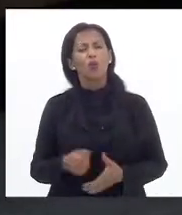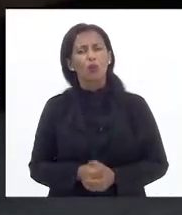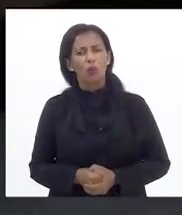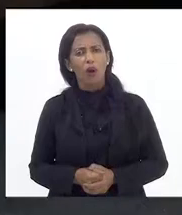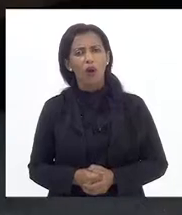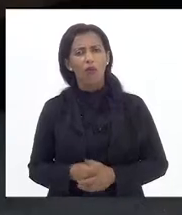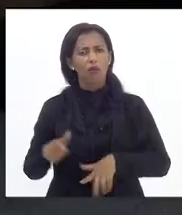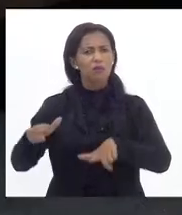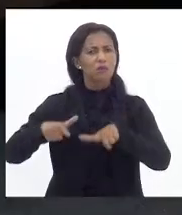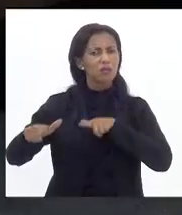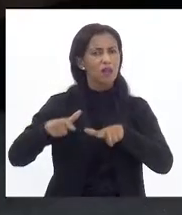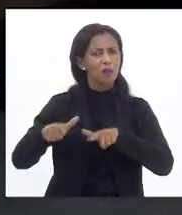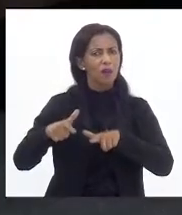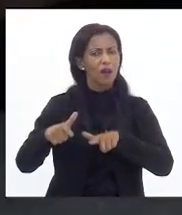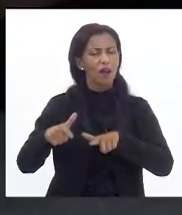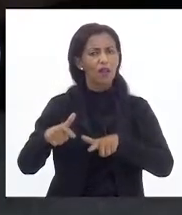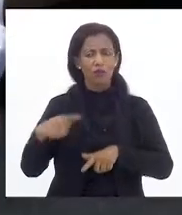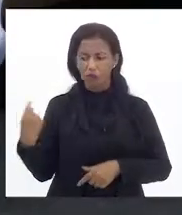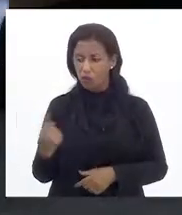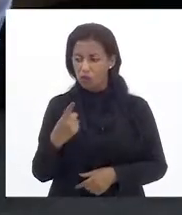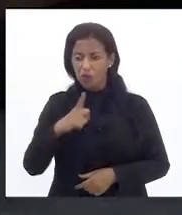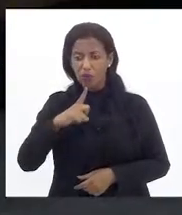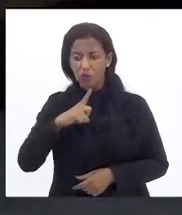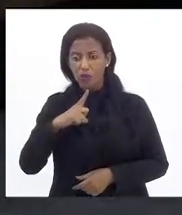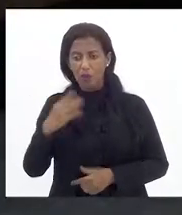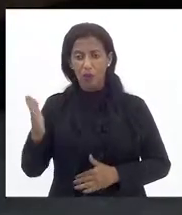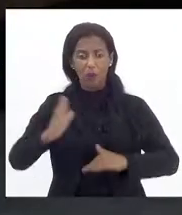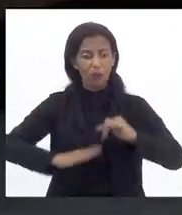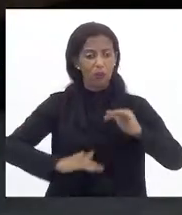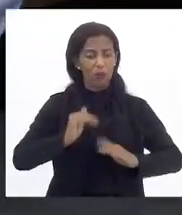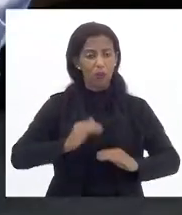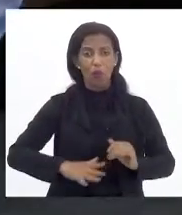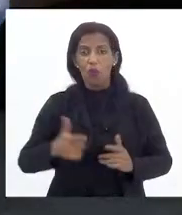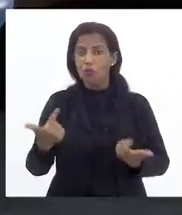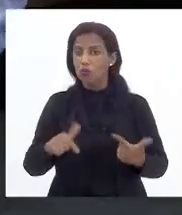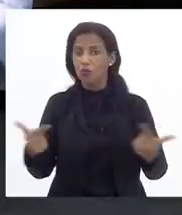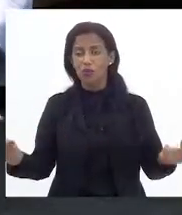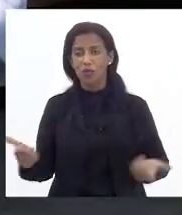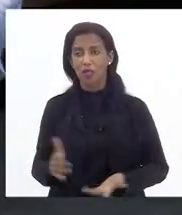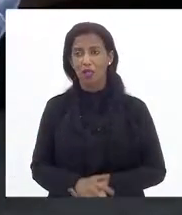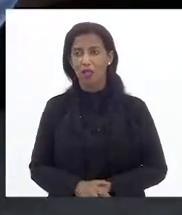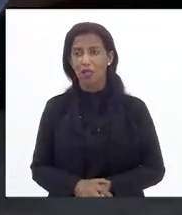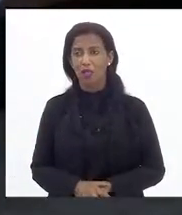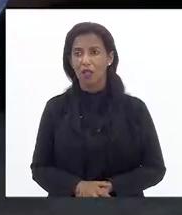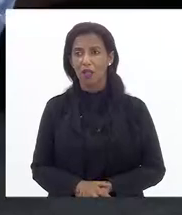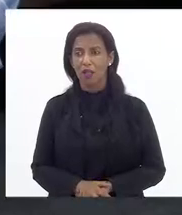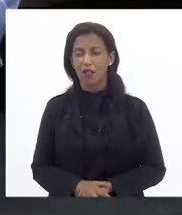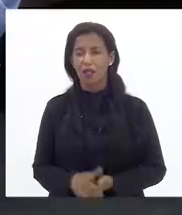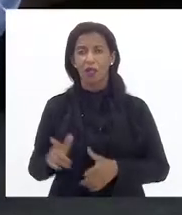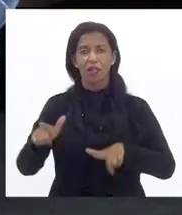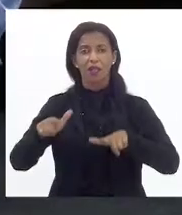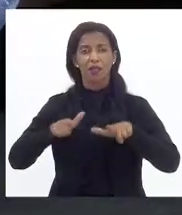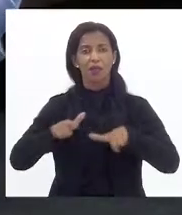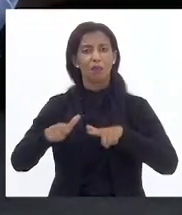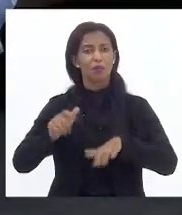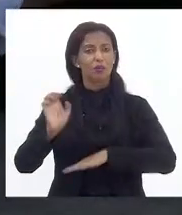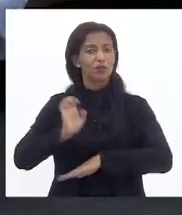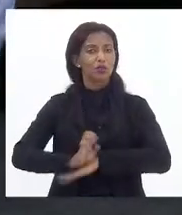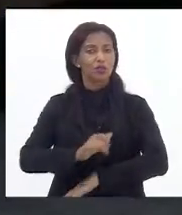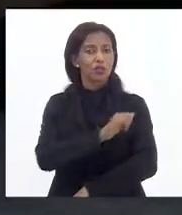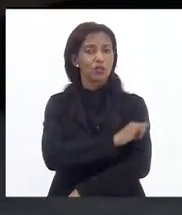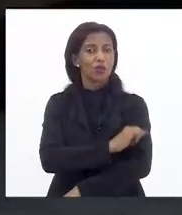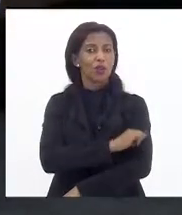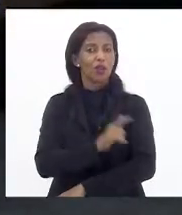que nós queremos servidores gente vai ter o servidor não servidores do Estado do Rio de